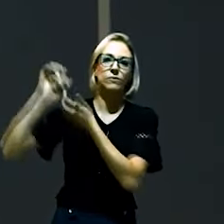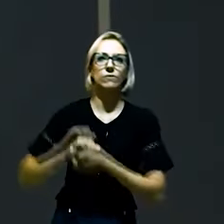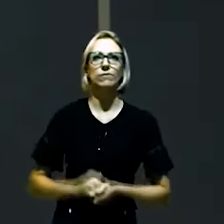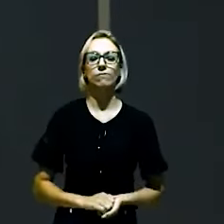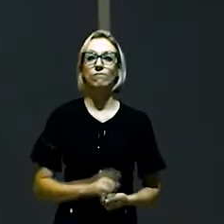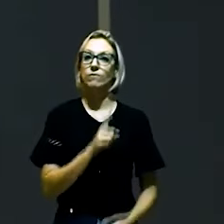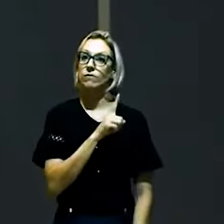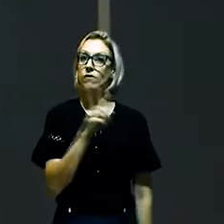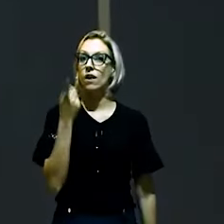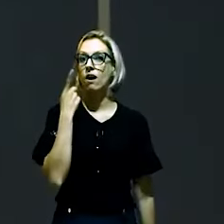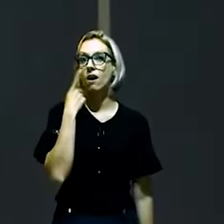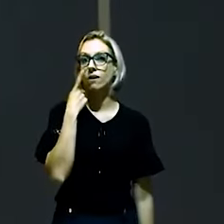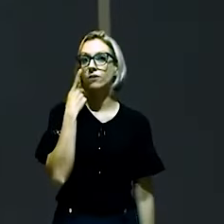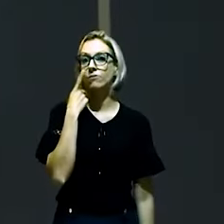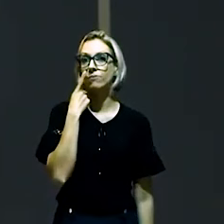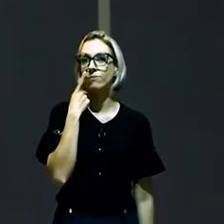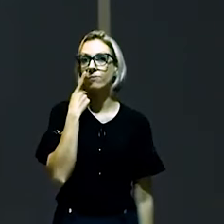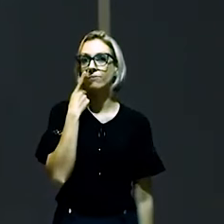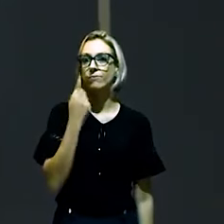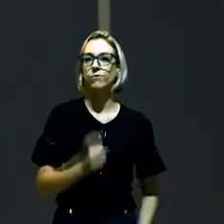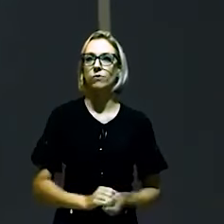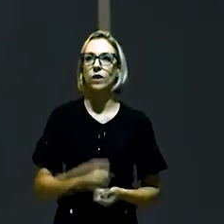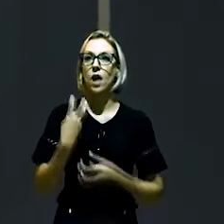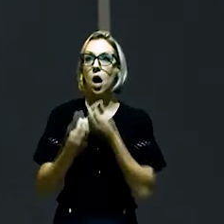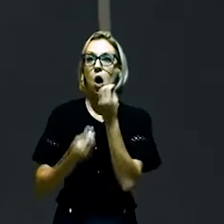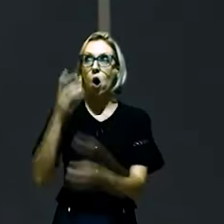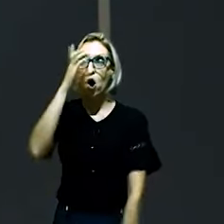E vocês viram o xeque-mate de Deus.